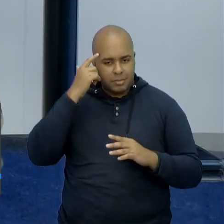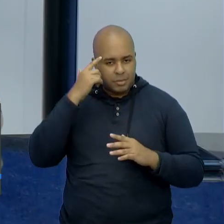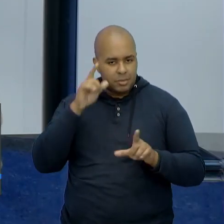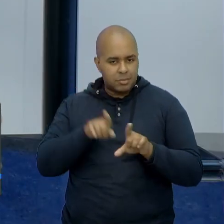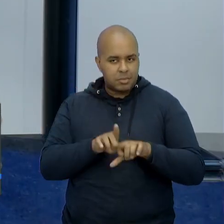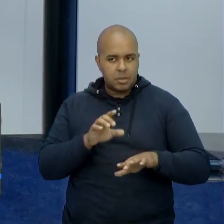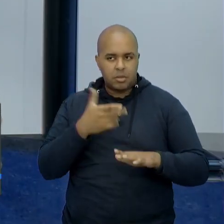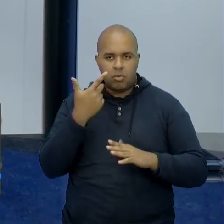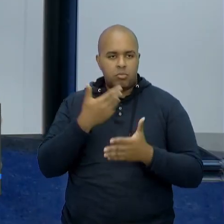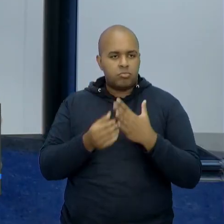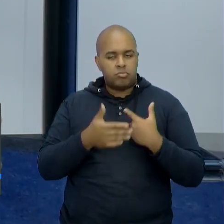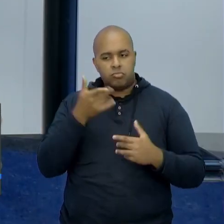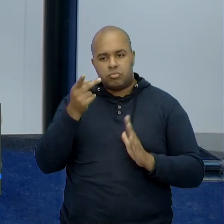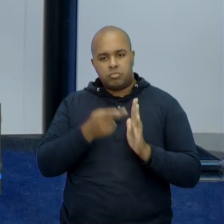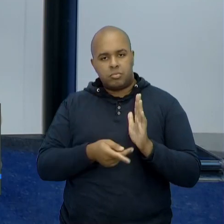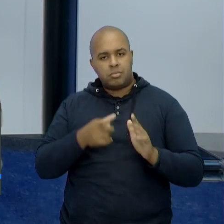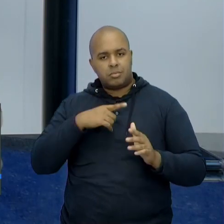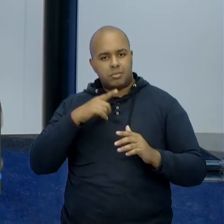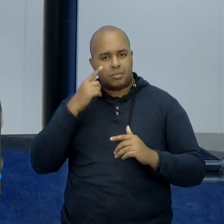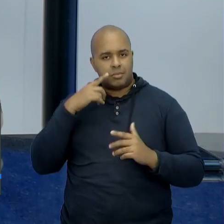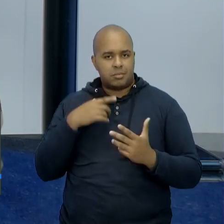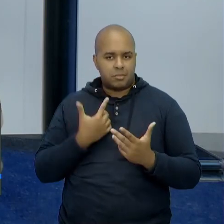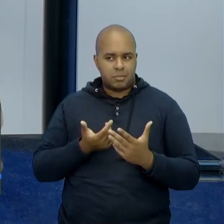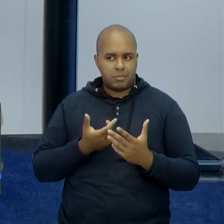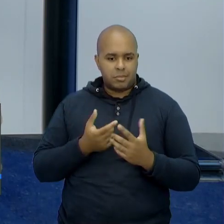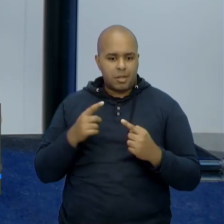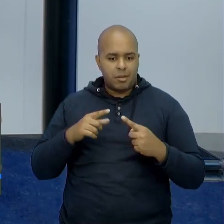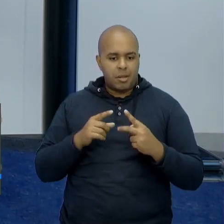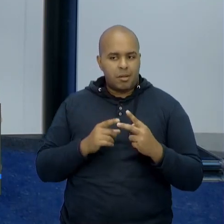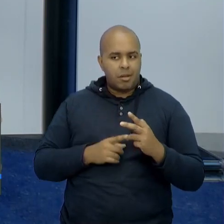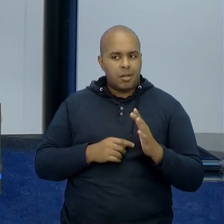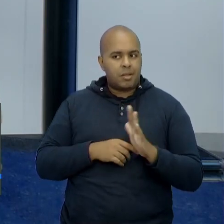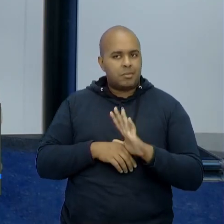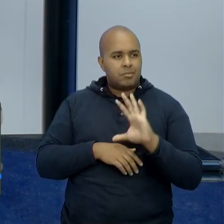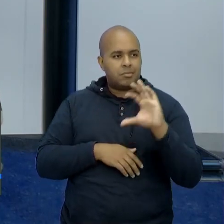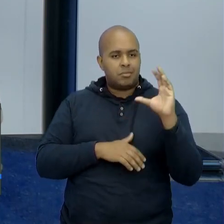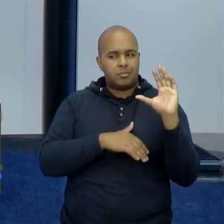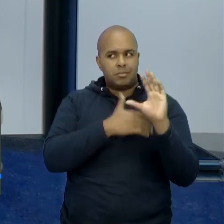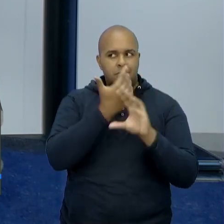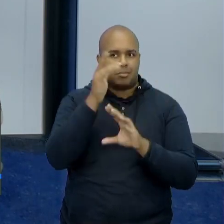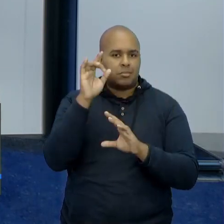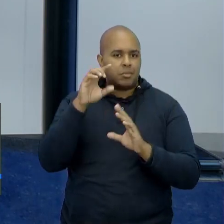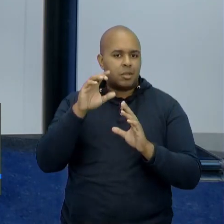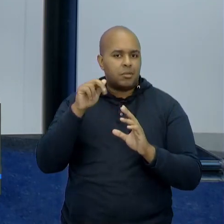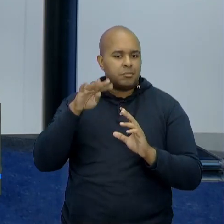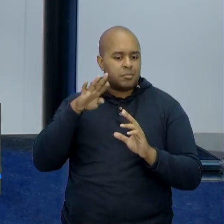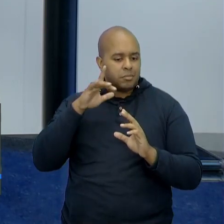em qualquer projeto que tenha um cunho ambiental, mas tem